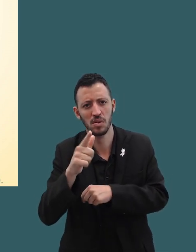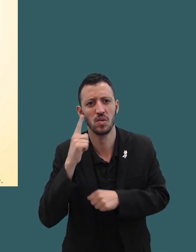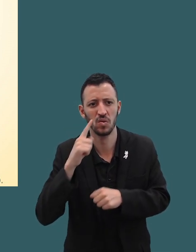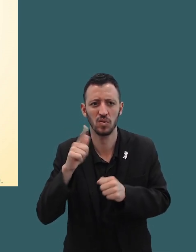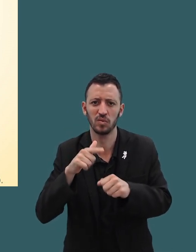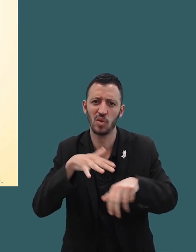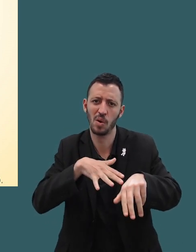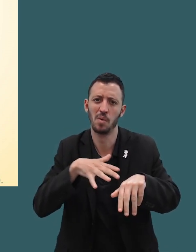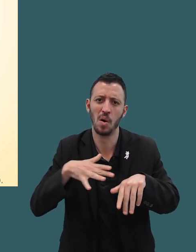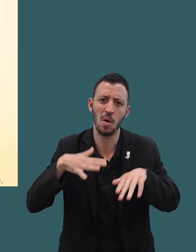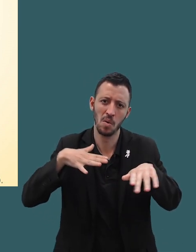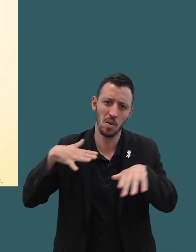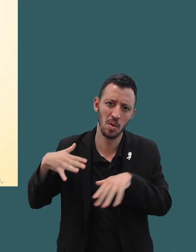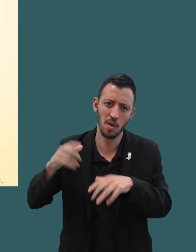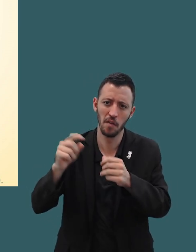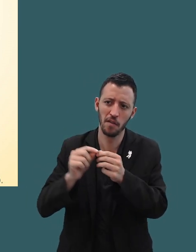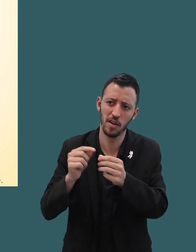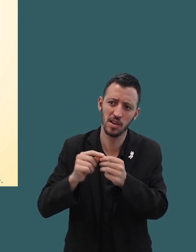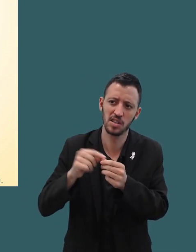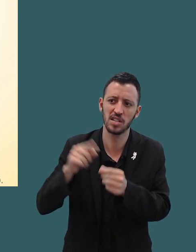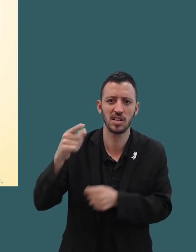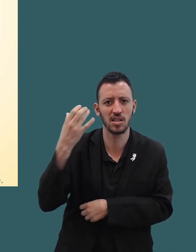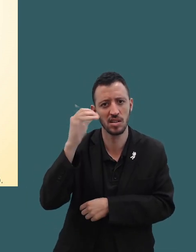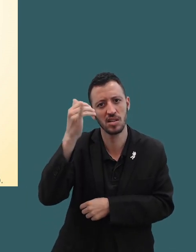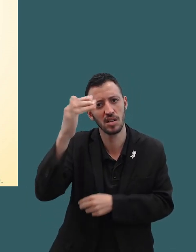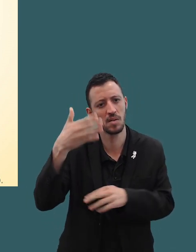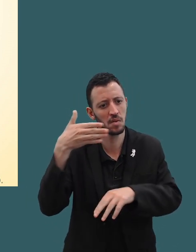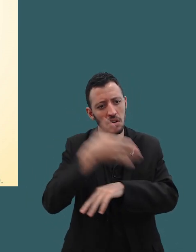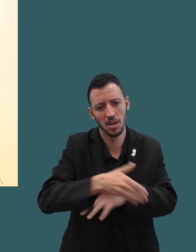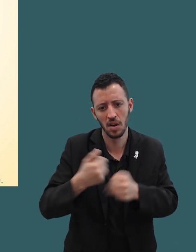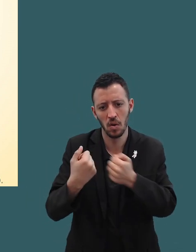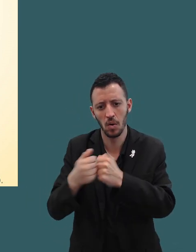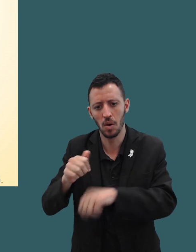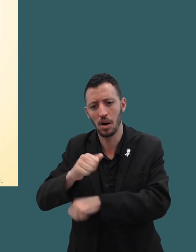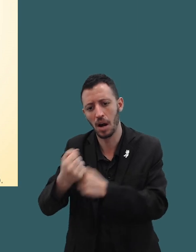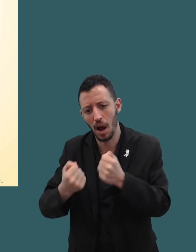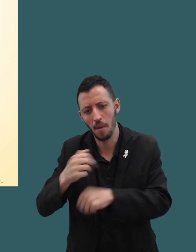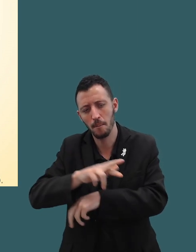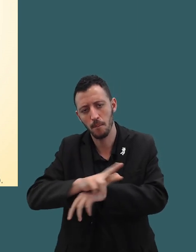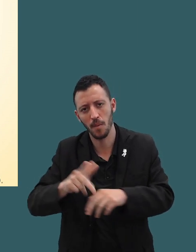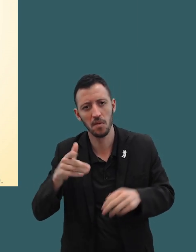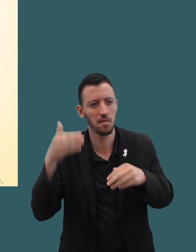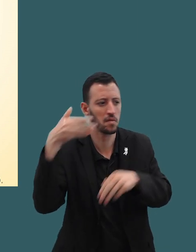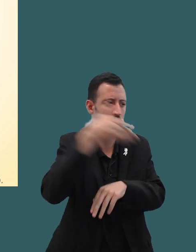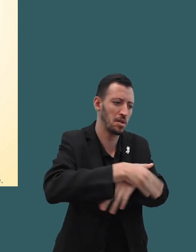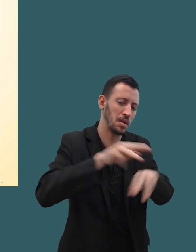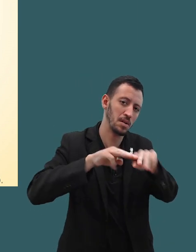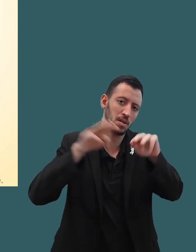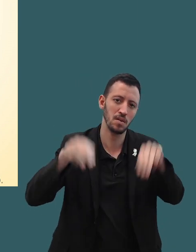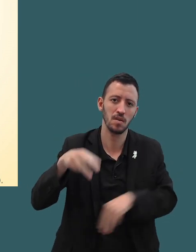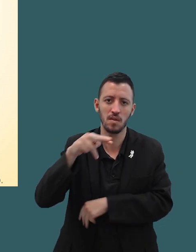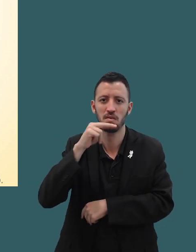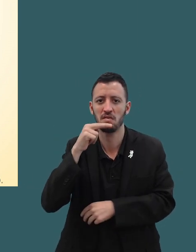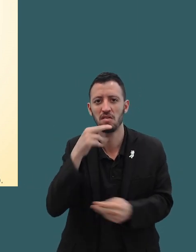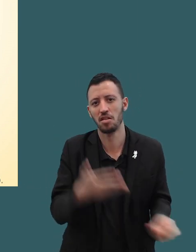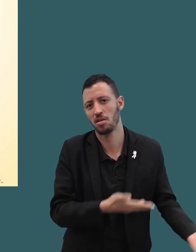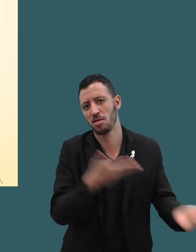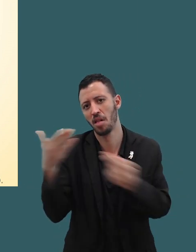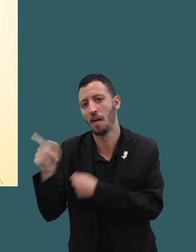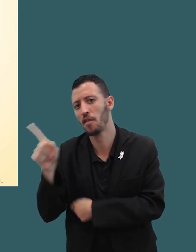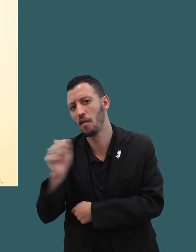carretas, quando a gente faz ciência móvel, quando a gente vai no museu, ou até mesmo quando o neto leva a